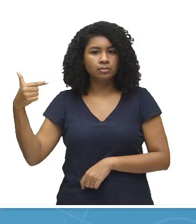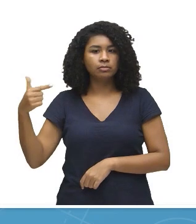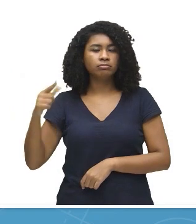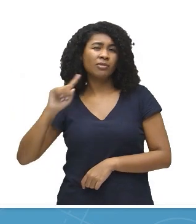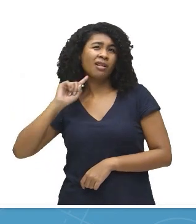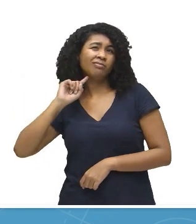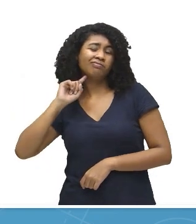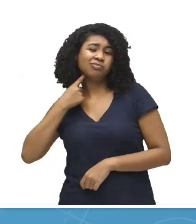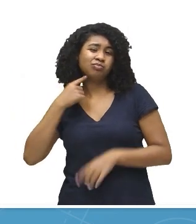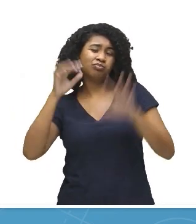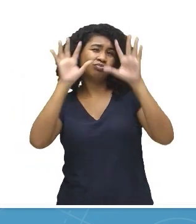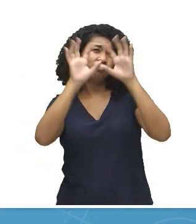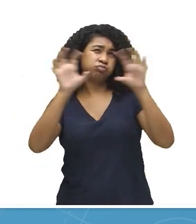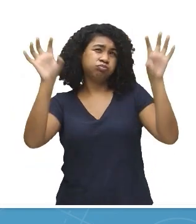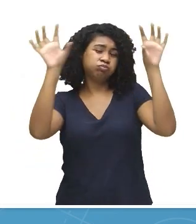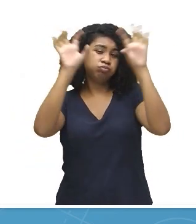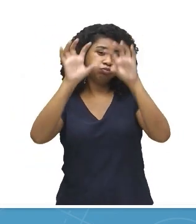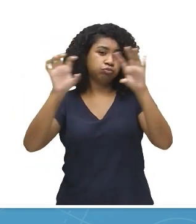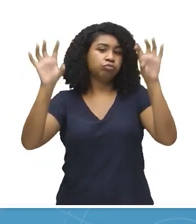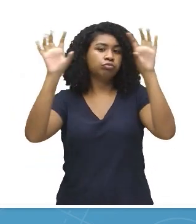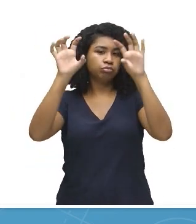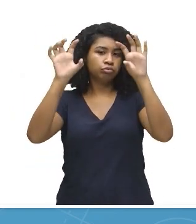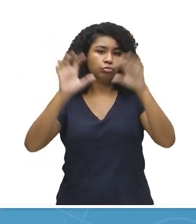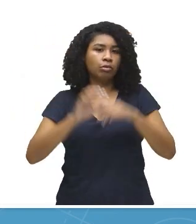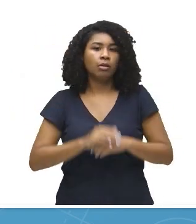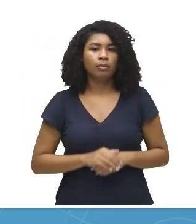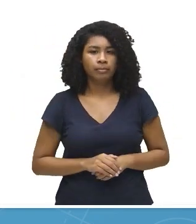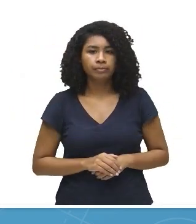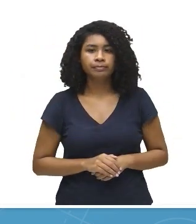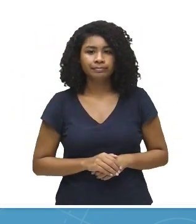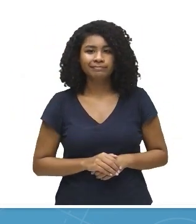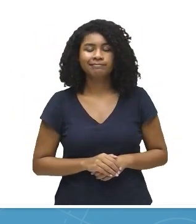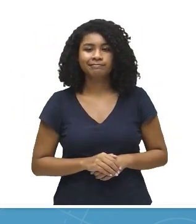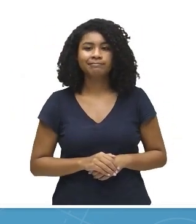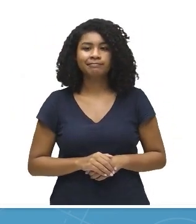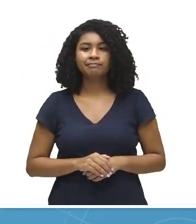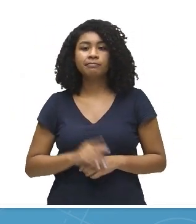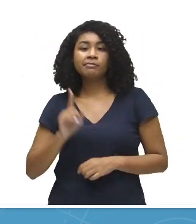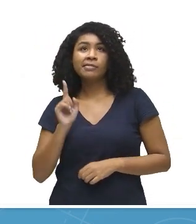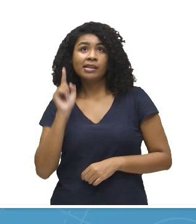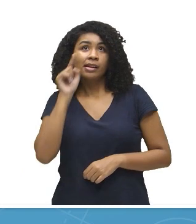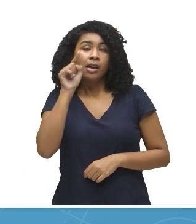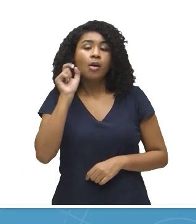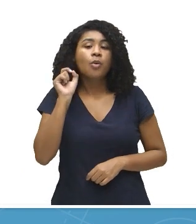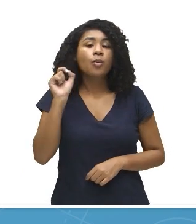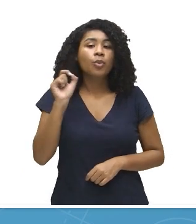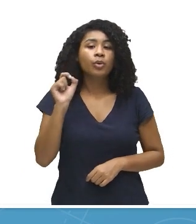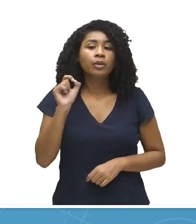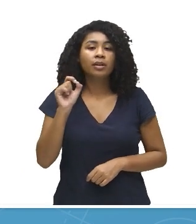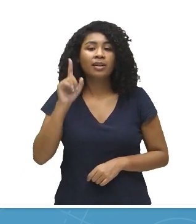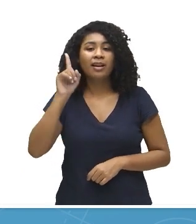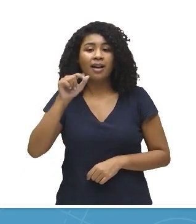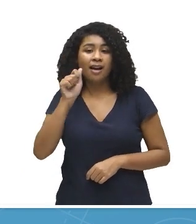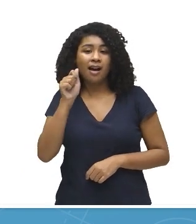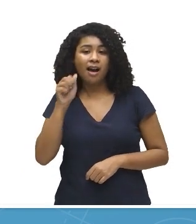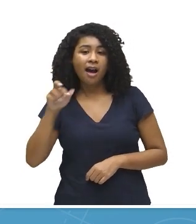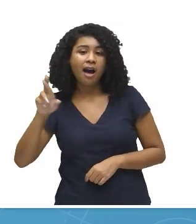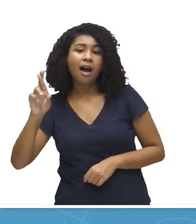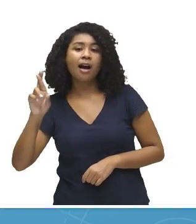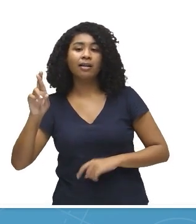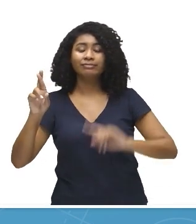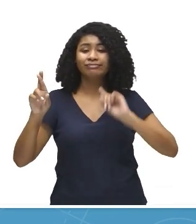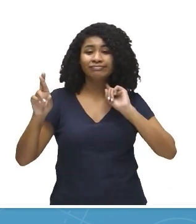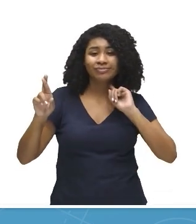atmosfera. Então a gente tem a poluição atmosférica, né? Que nada mais é que a contaminação do ar por